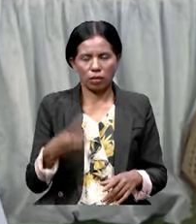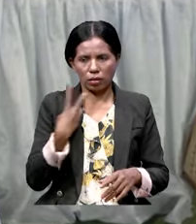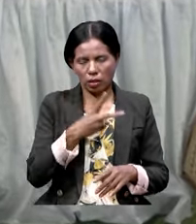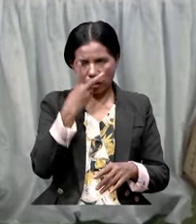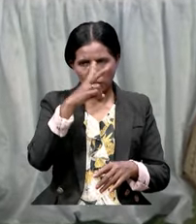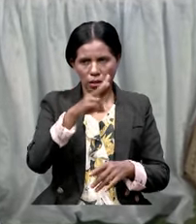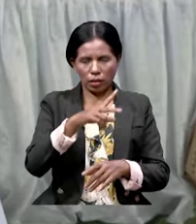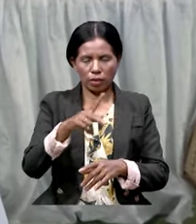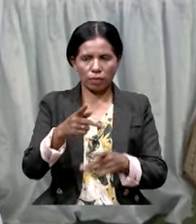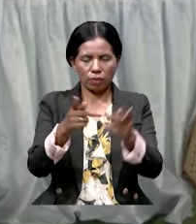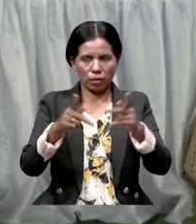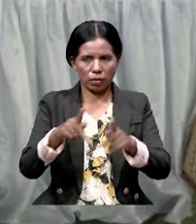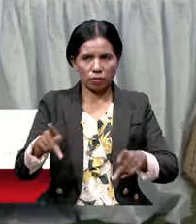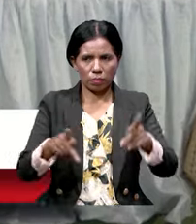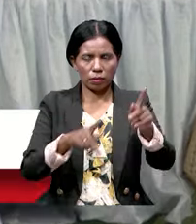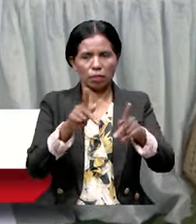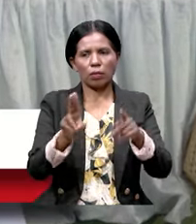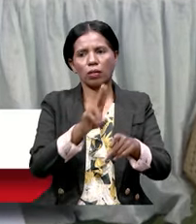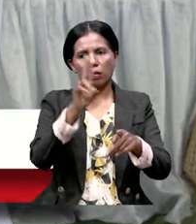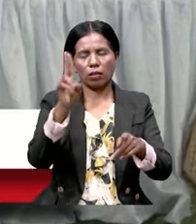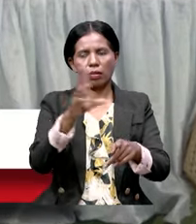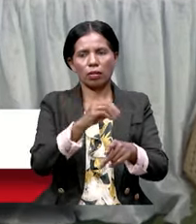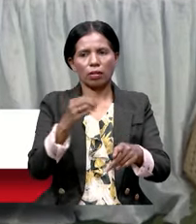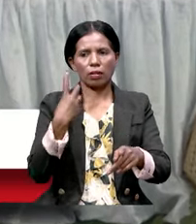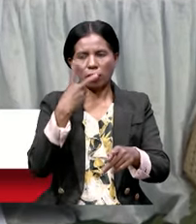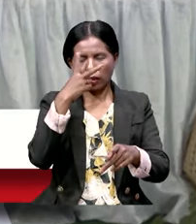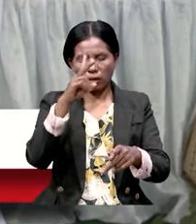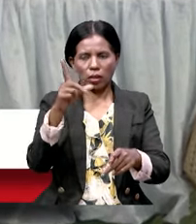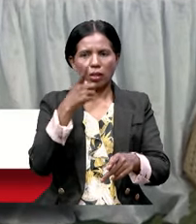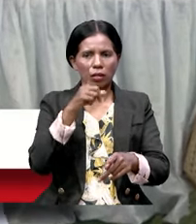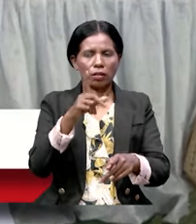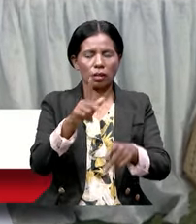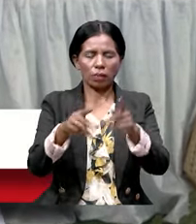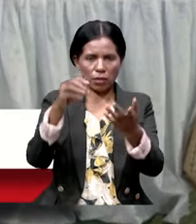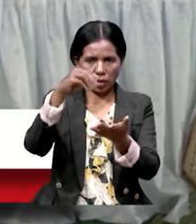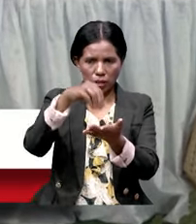ema usa, ia sinal ka ia linguagem balu ne vatau,